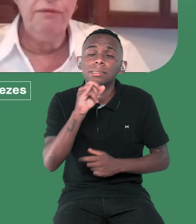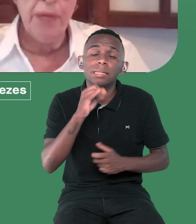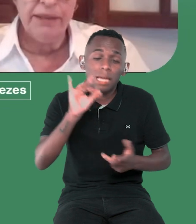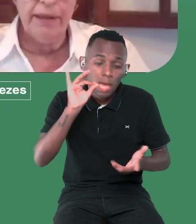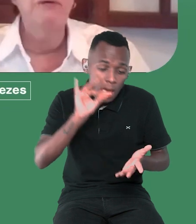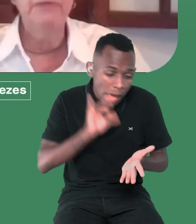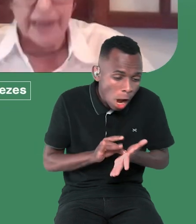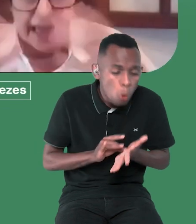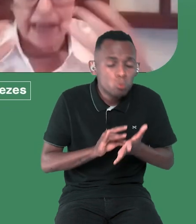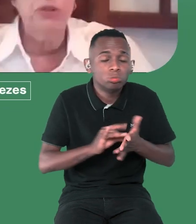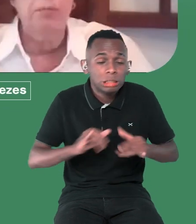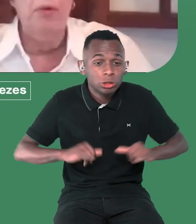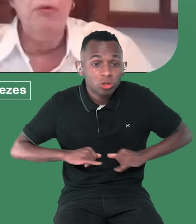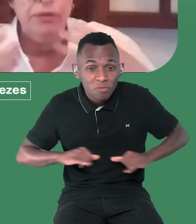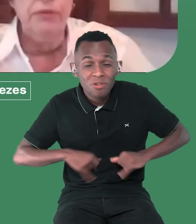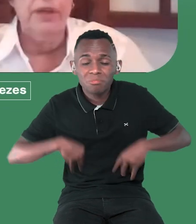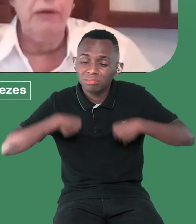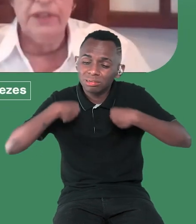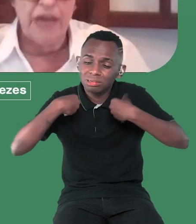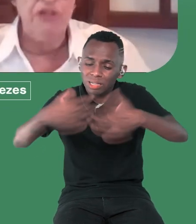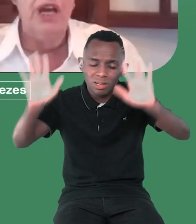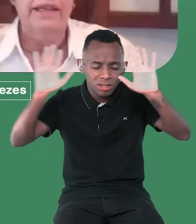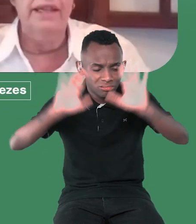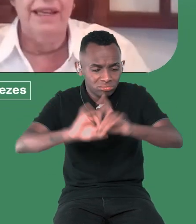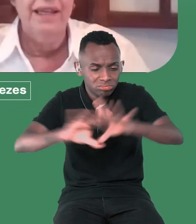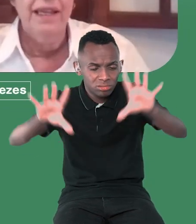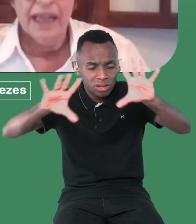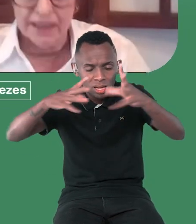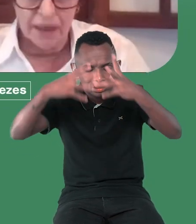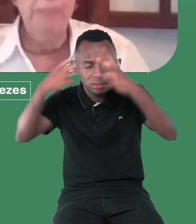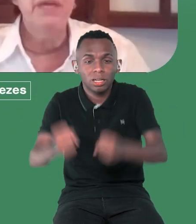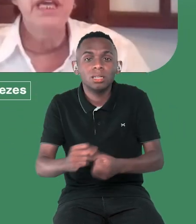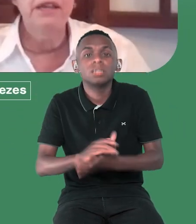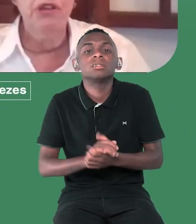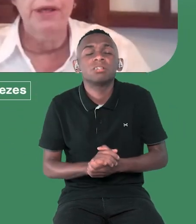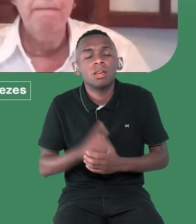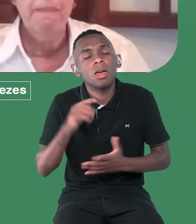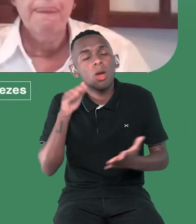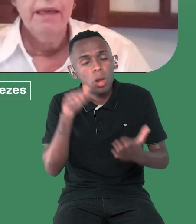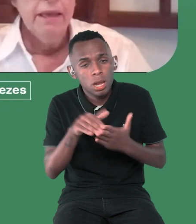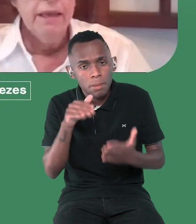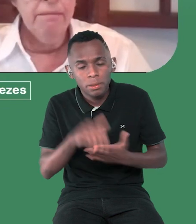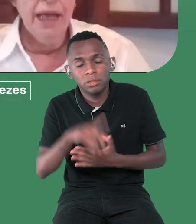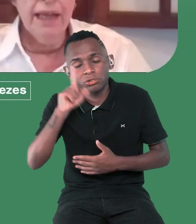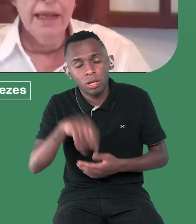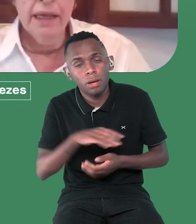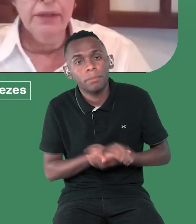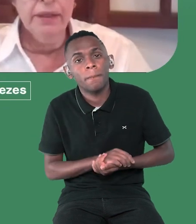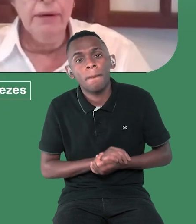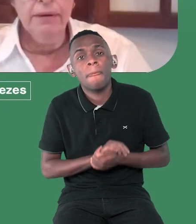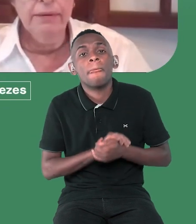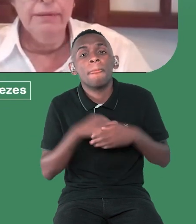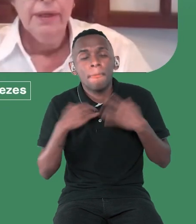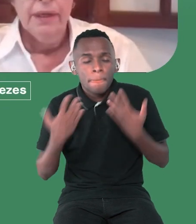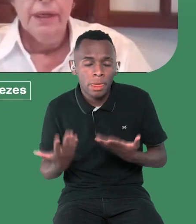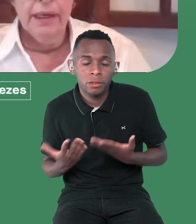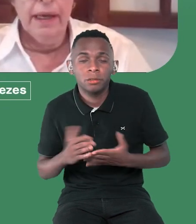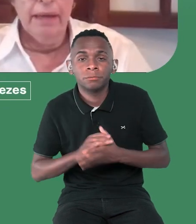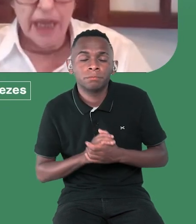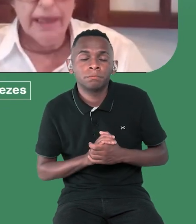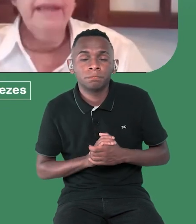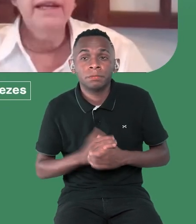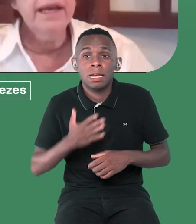próprio voo, né? Até o Léo Cunha escreve isso na quarta capa do livro, que eu acho muito